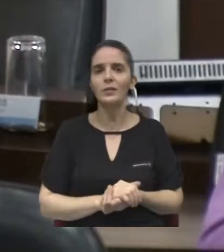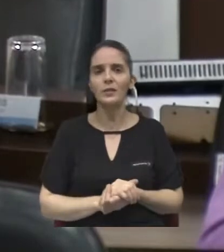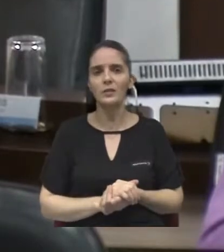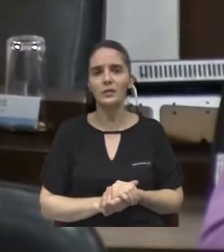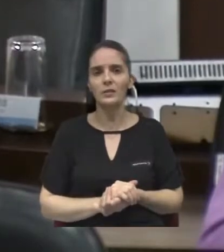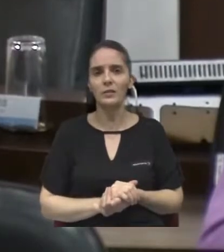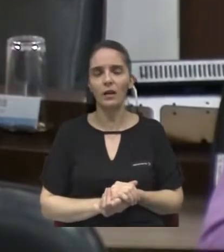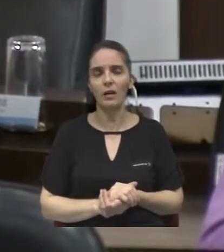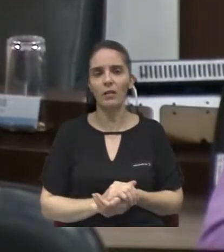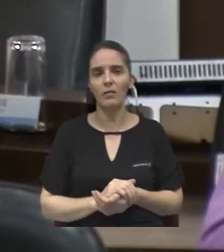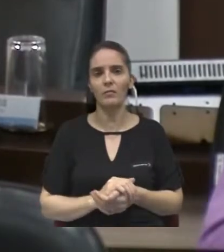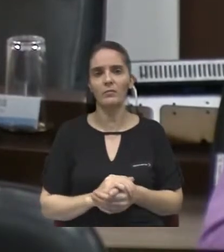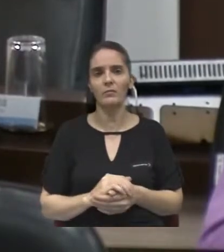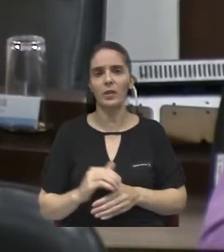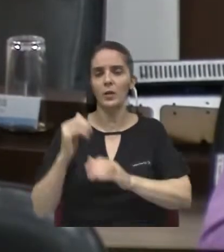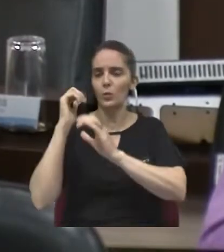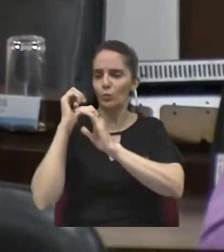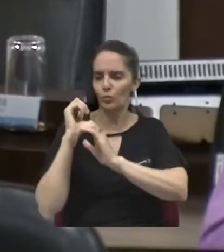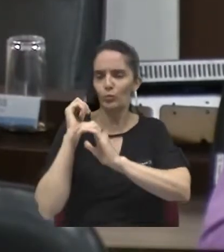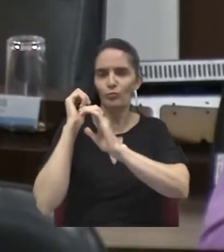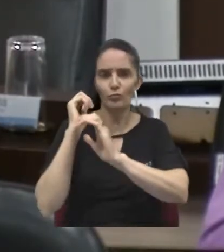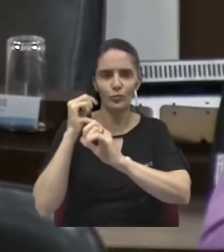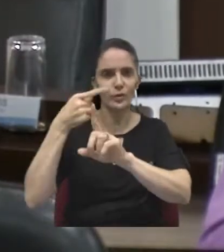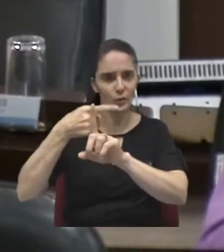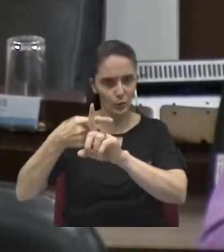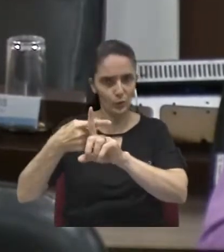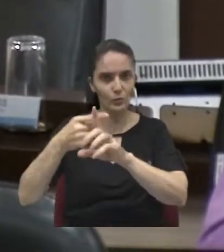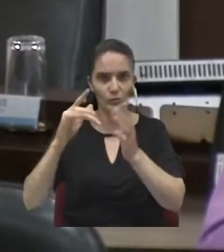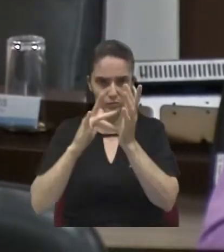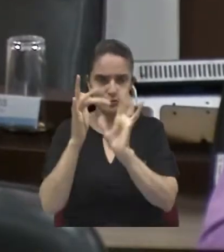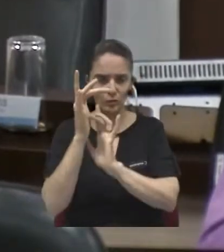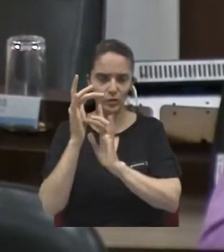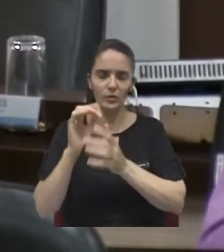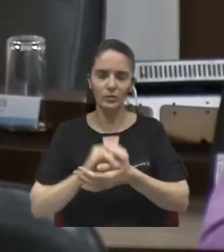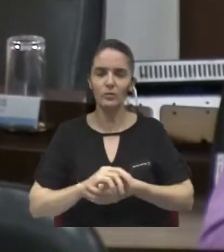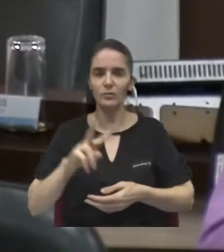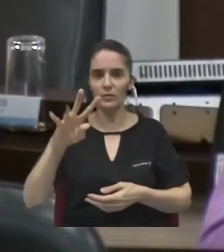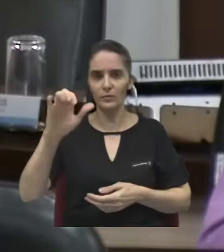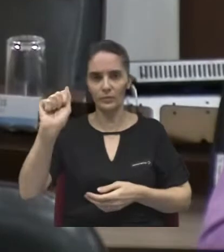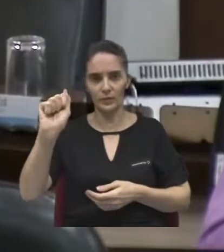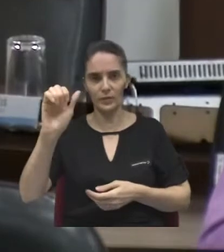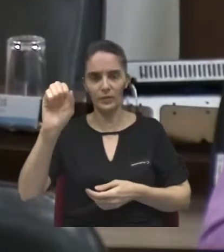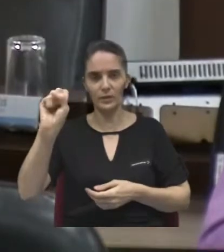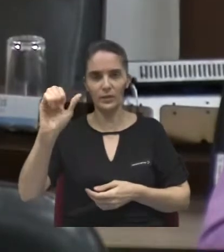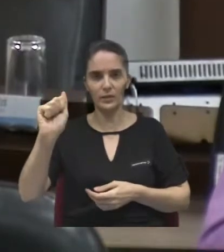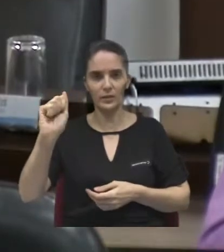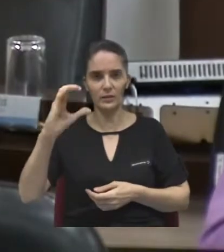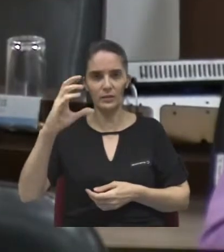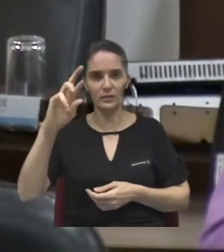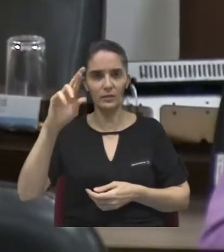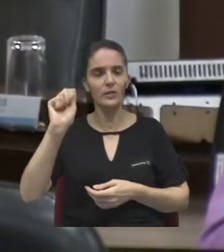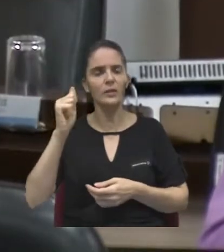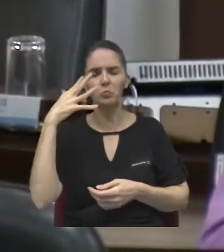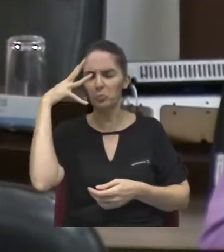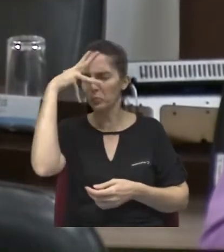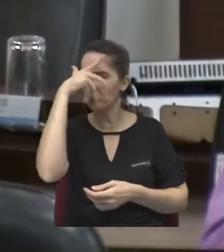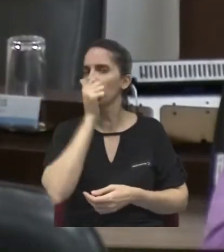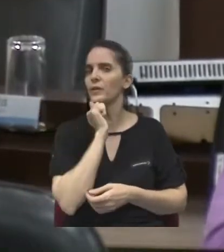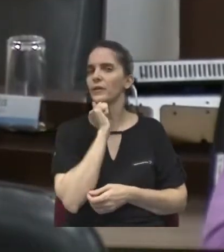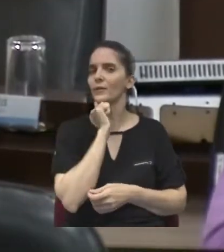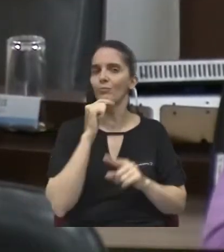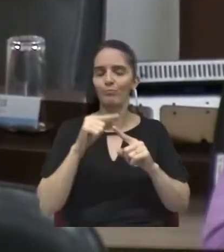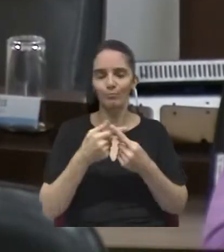bonita. Como sempre, Farid faz o trabalho dele muito bem feito, mas a